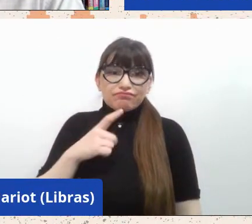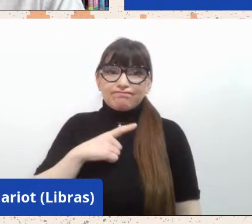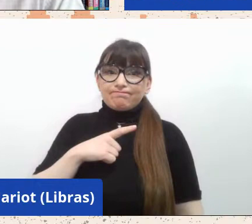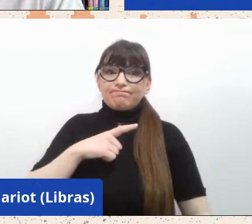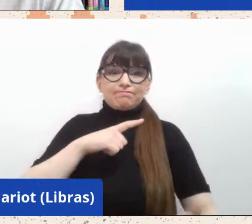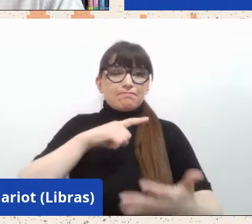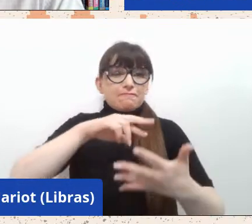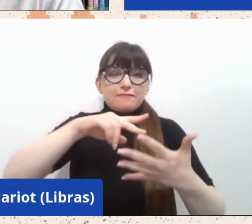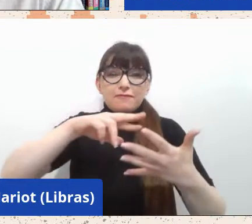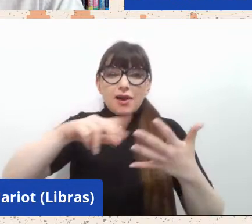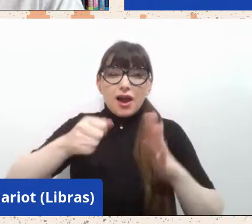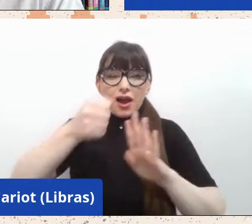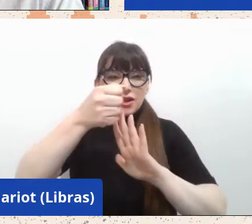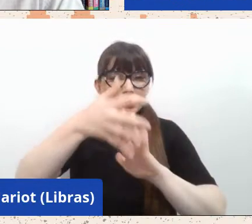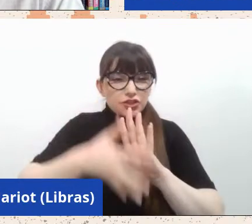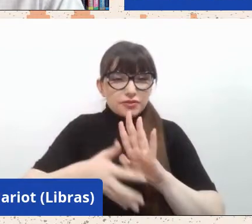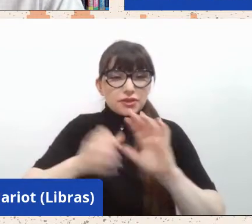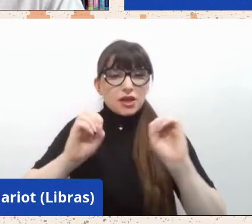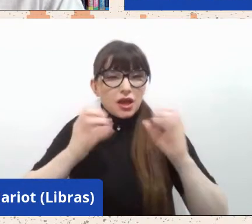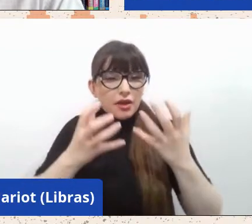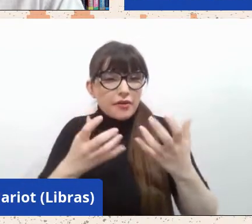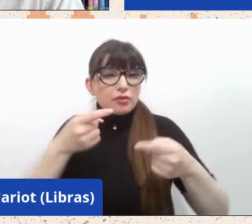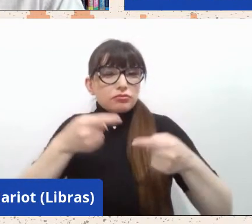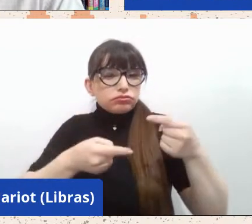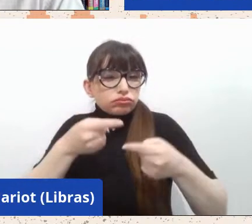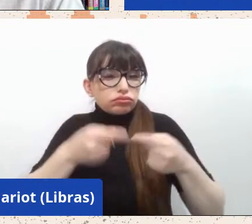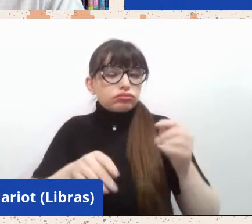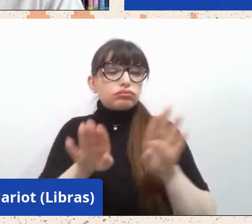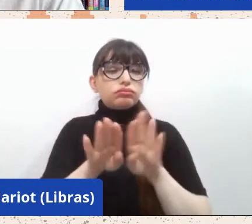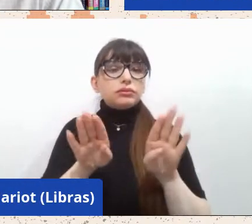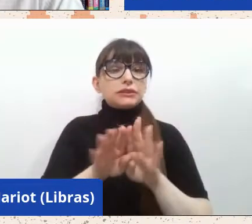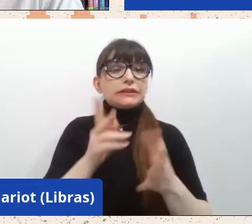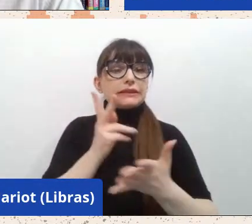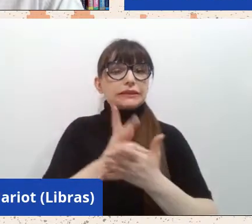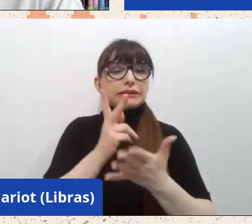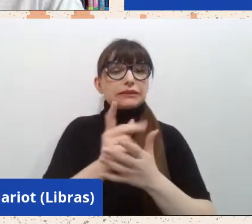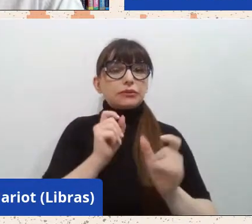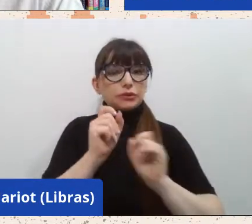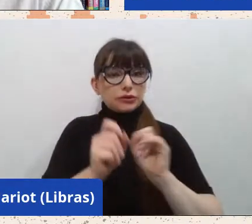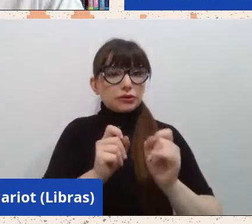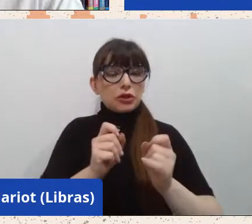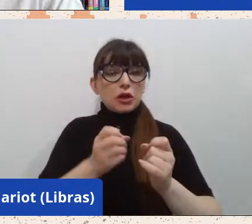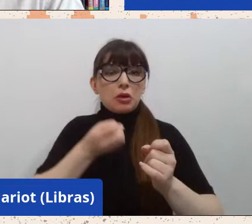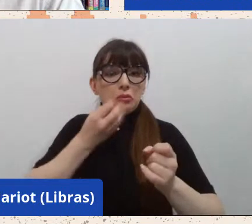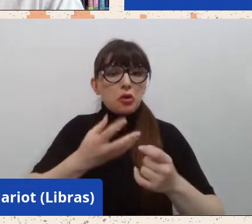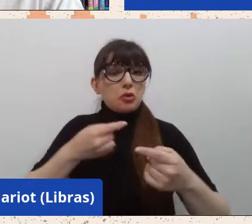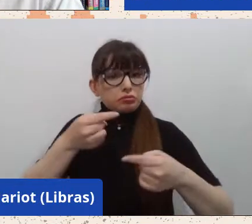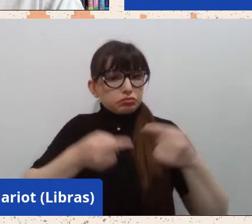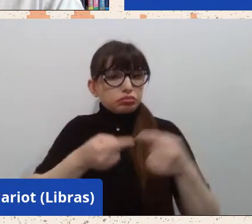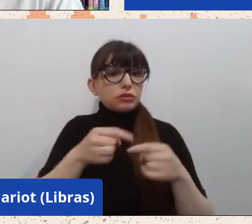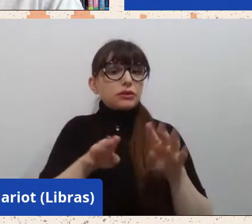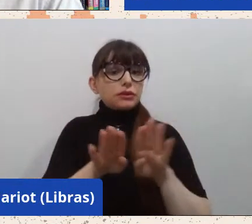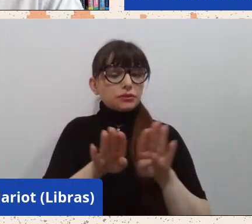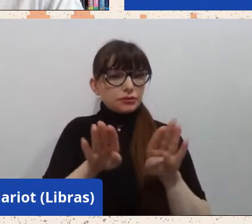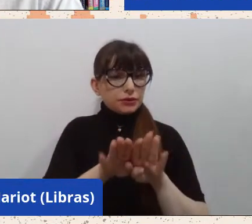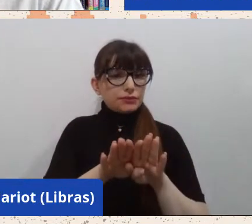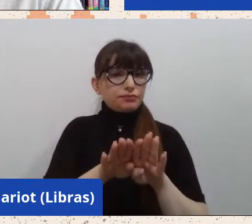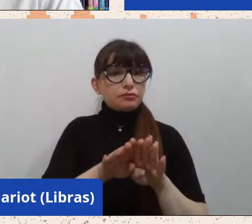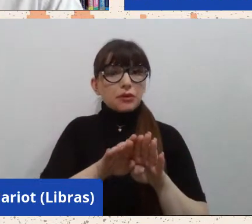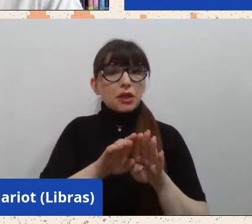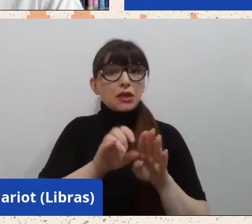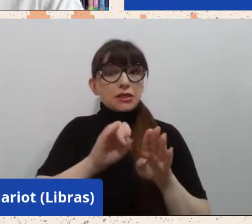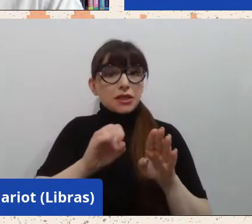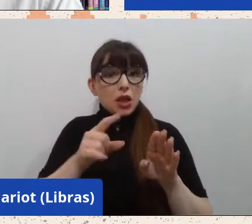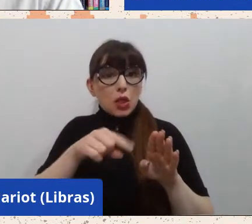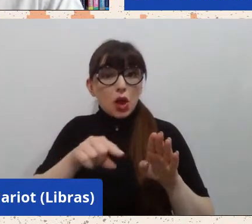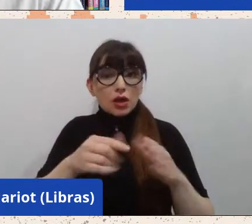atividades, com vários eventos, e sempre com uma boa frequência, com boas discussões. Então, se nós recuamos,